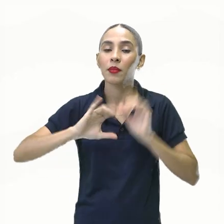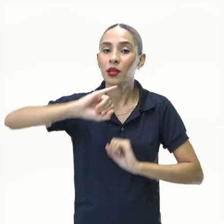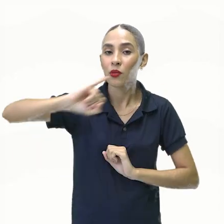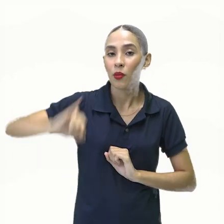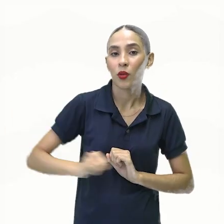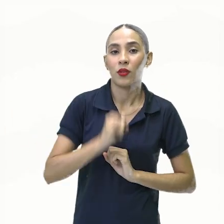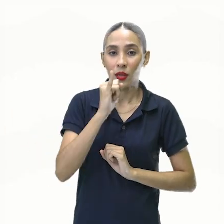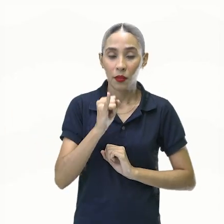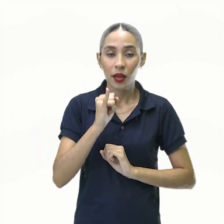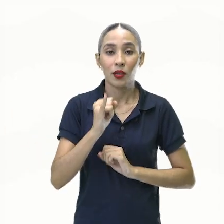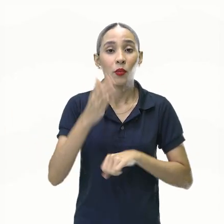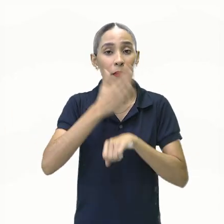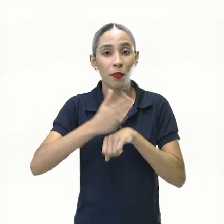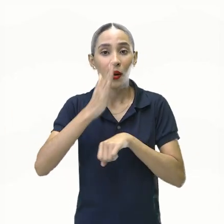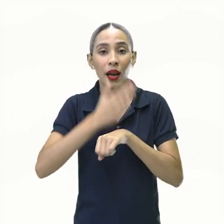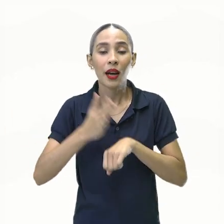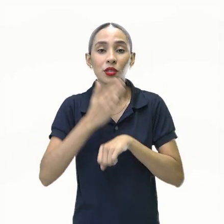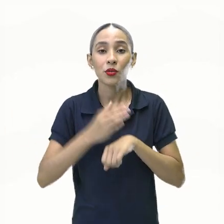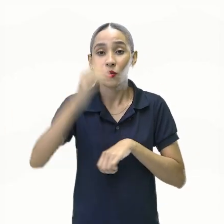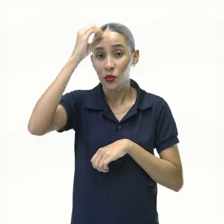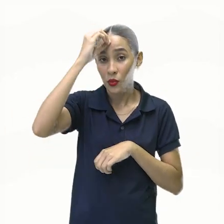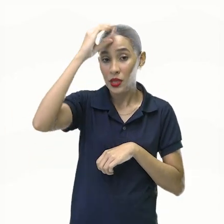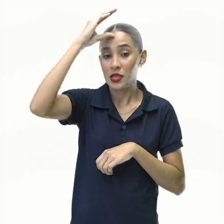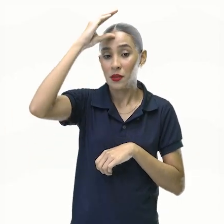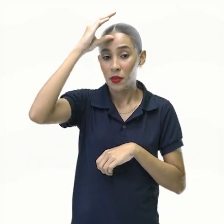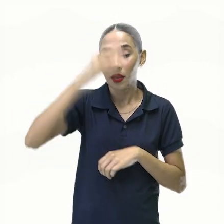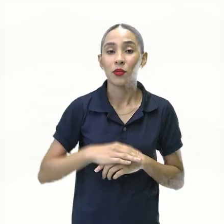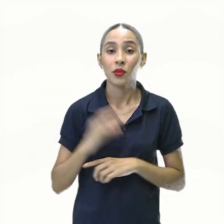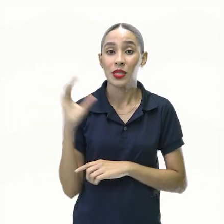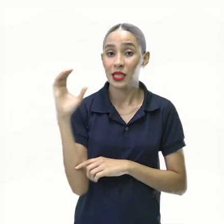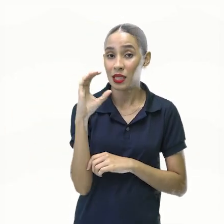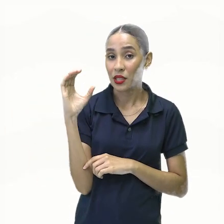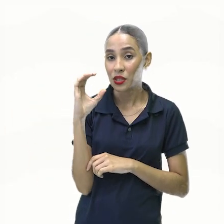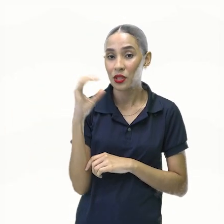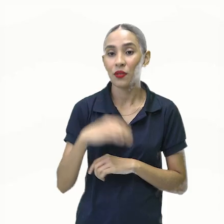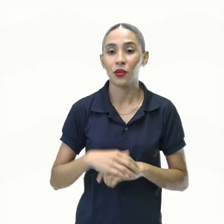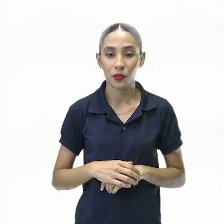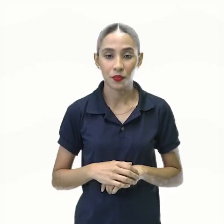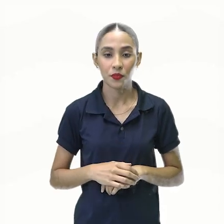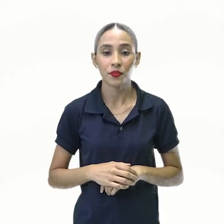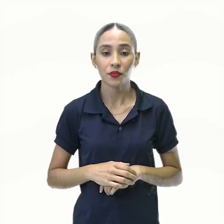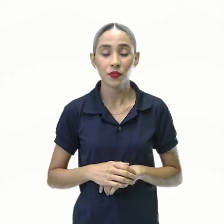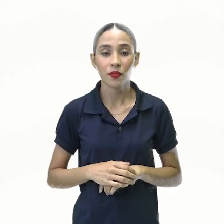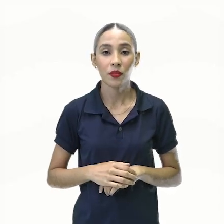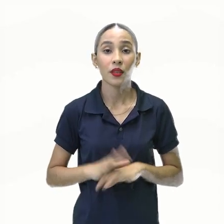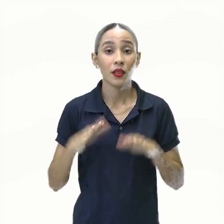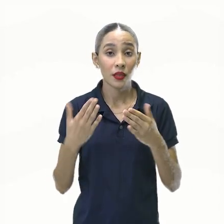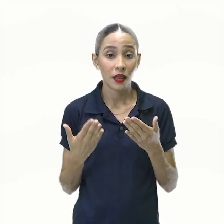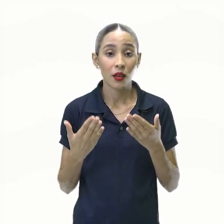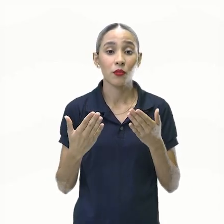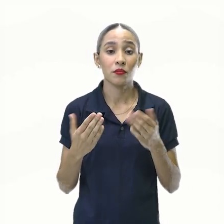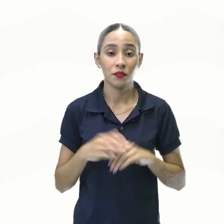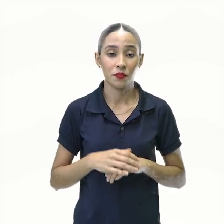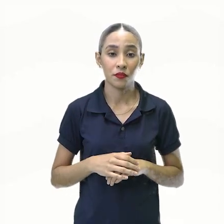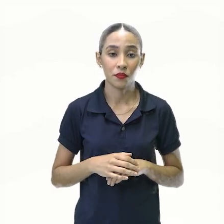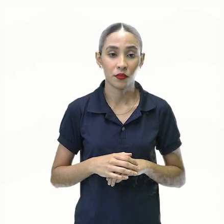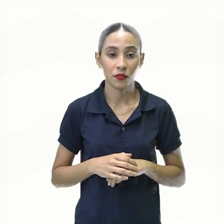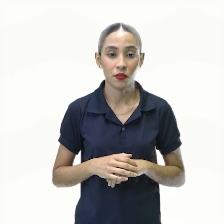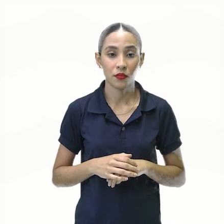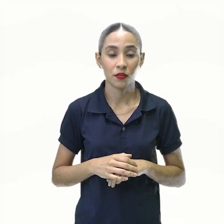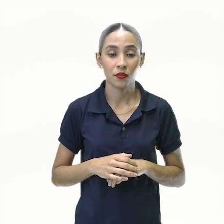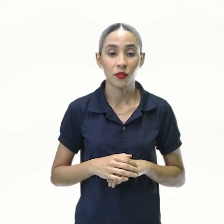permitem o aproveitamento prático do conhecimento científico. Aí convém